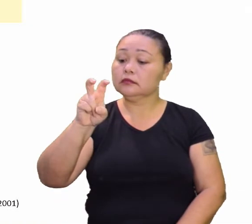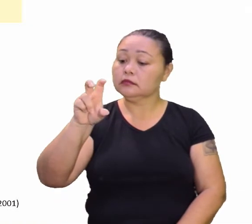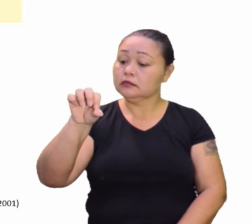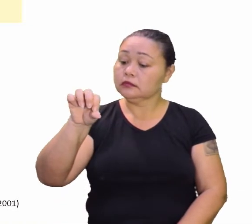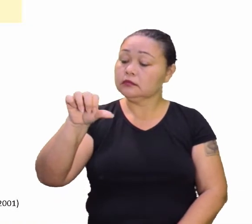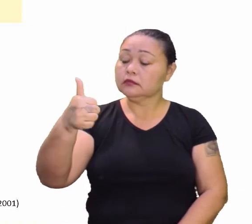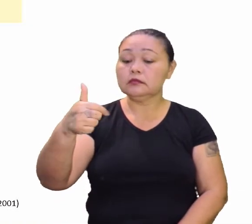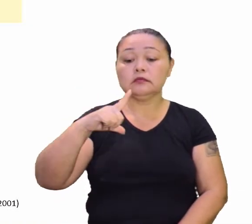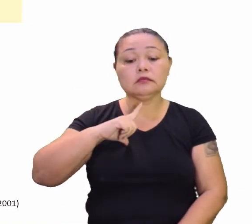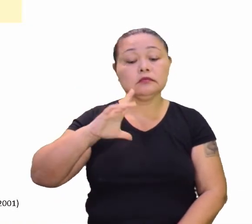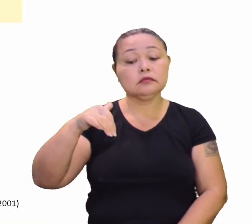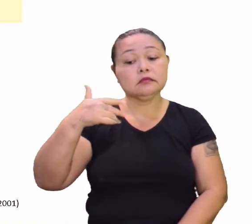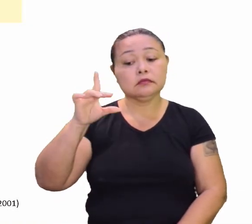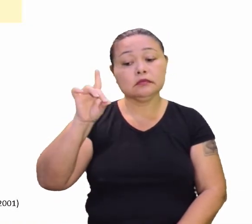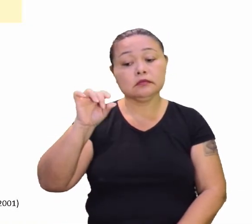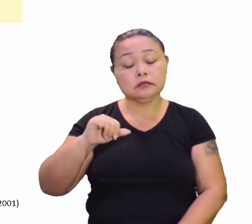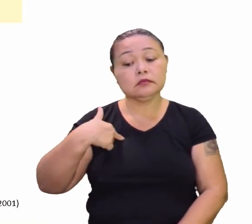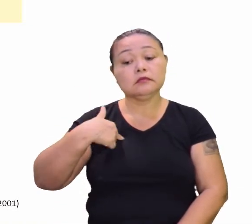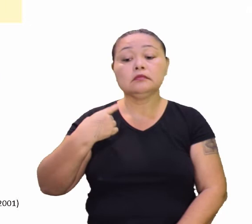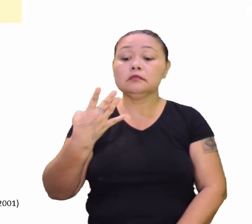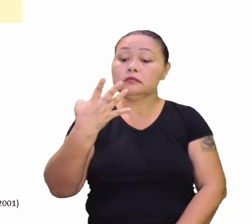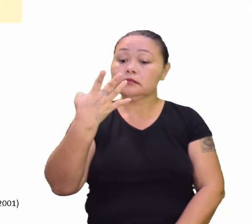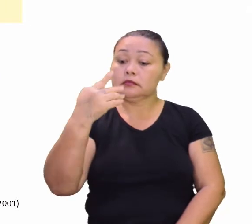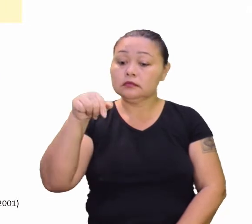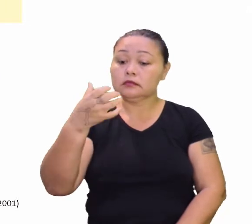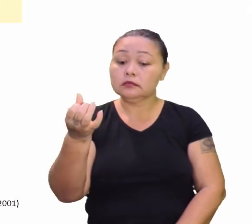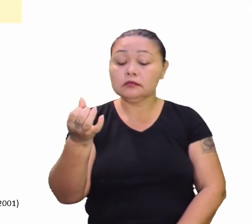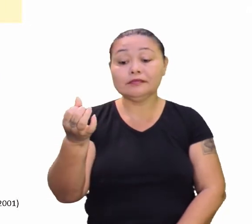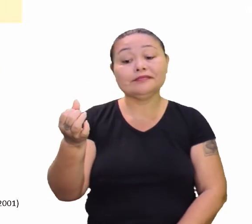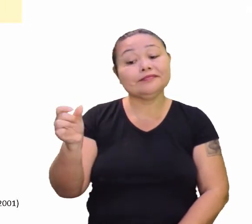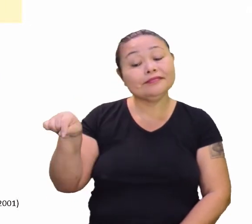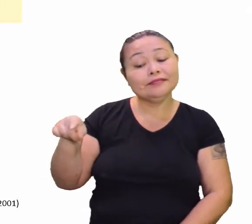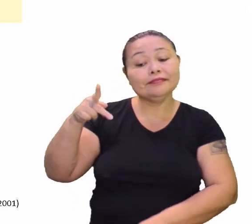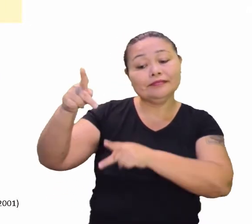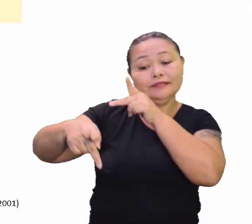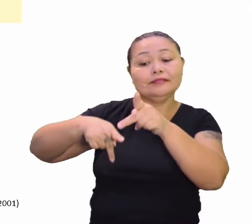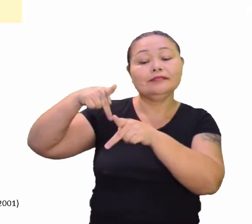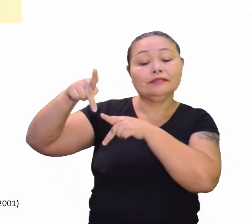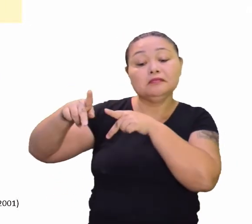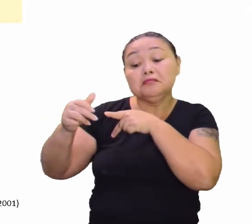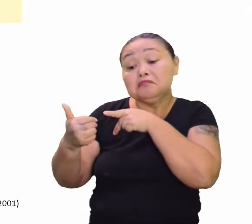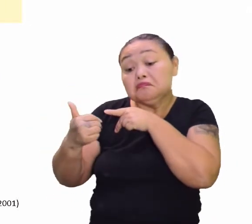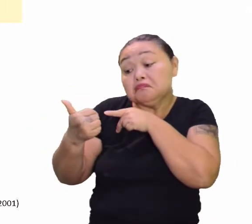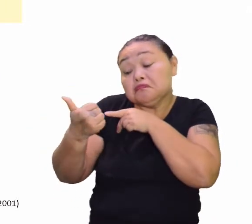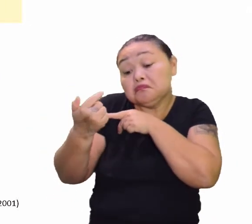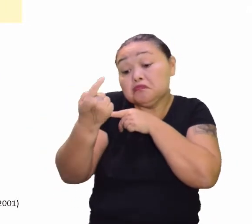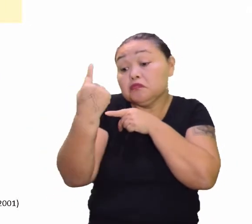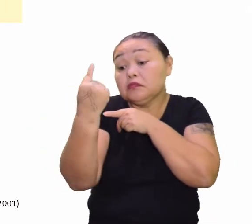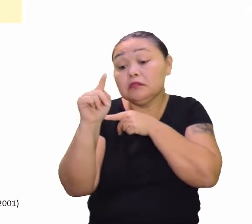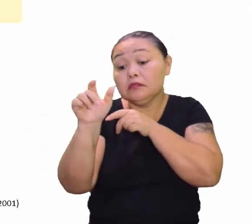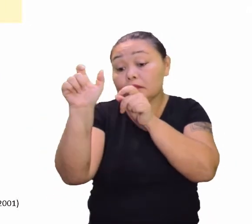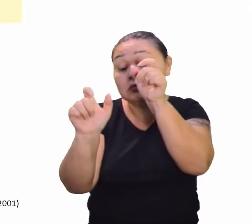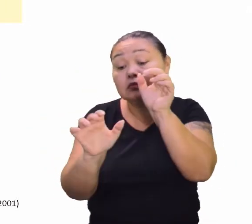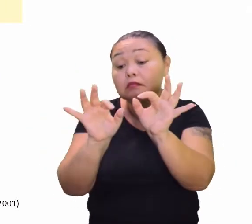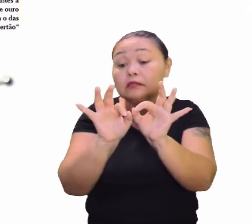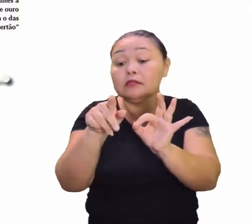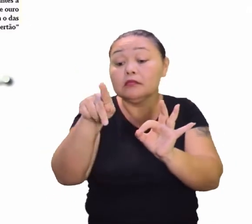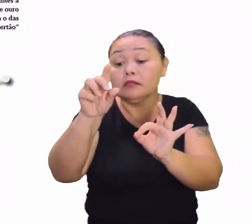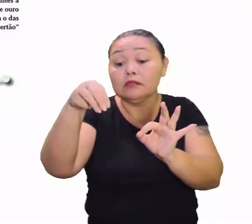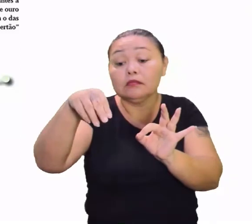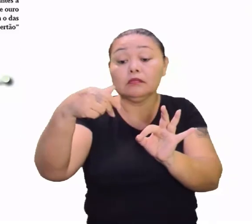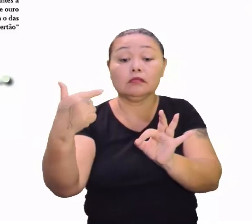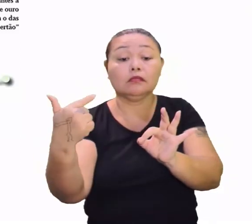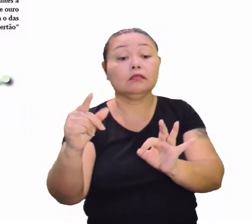591. Se aqui a nossa densidade hoje é 4,6, com essa população não chegava nem a ser um habitante por quilômetro